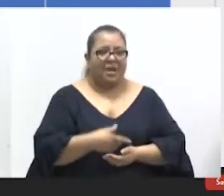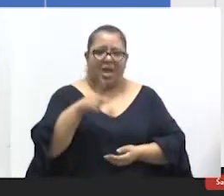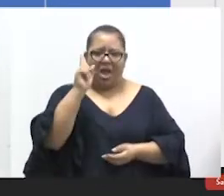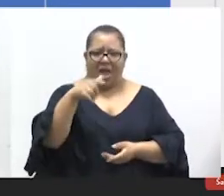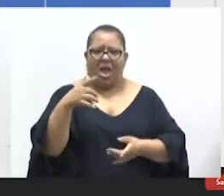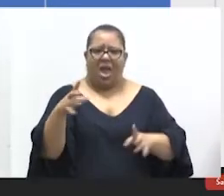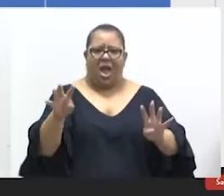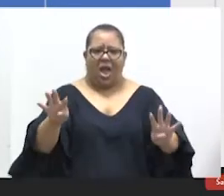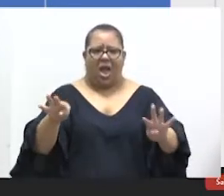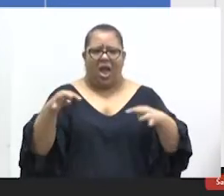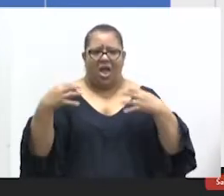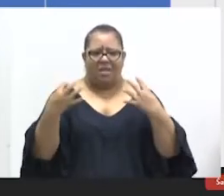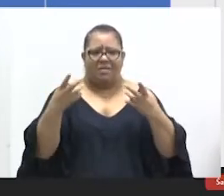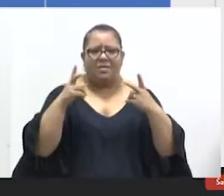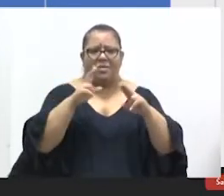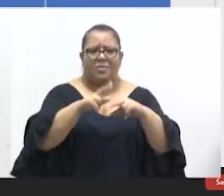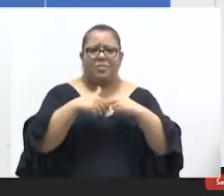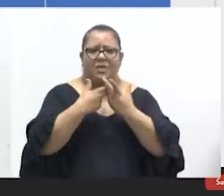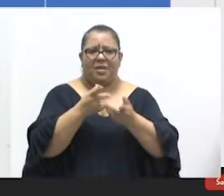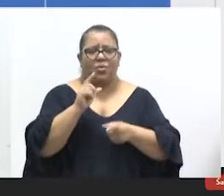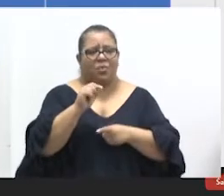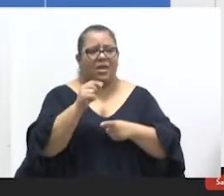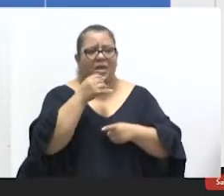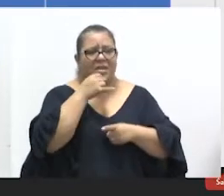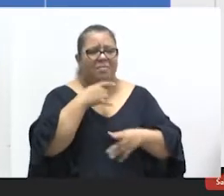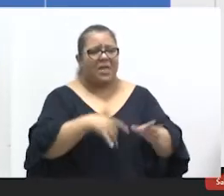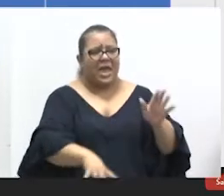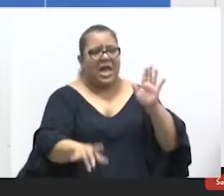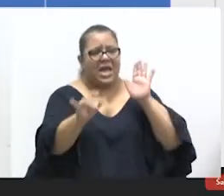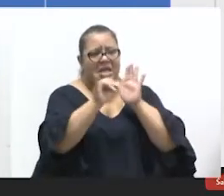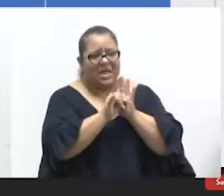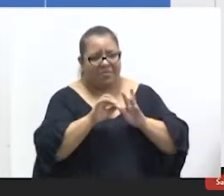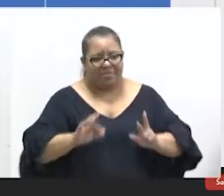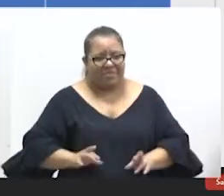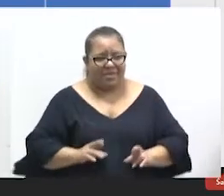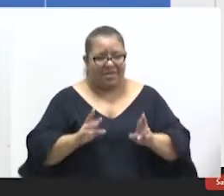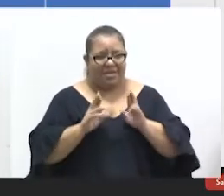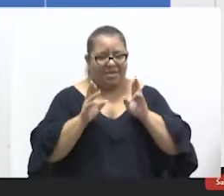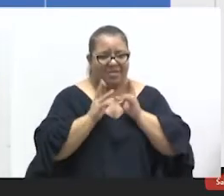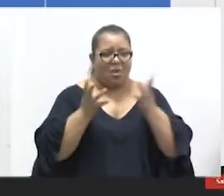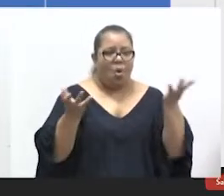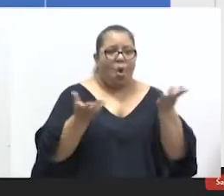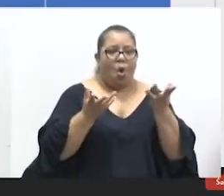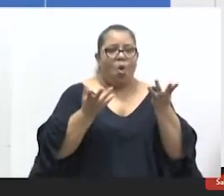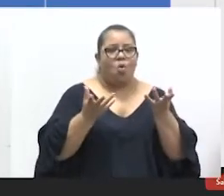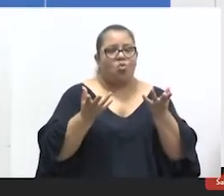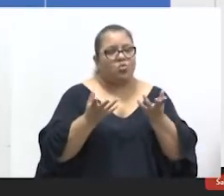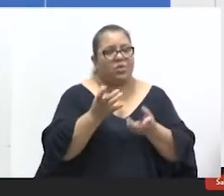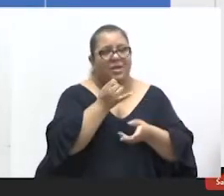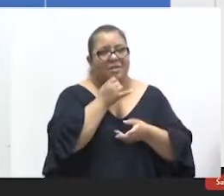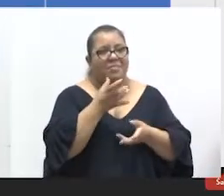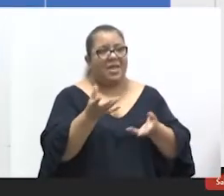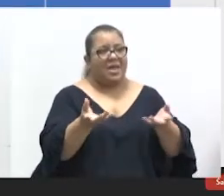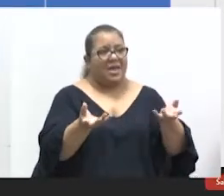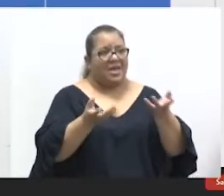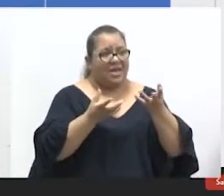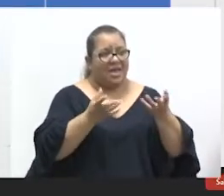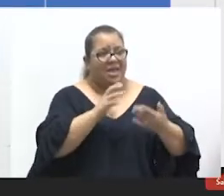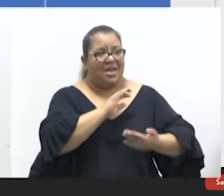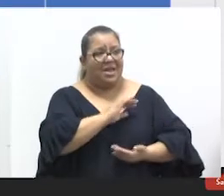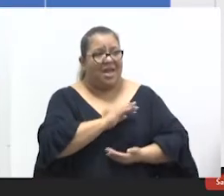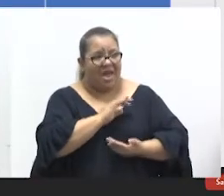chama atenção, porque nós temos 2 tipos de diagnóstico. O carcinoma in situ, que é aquilo desejável. É aquela situação que o